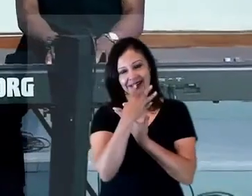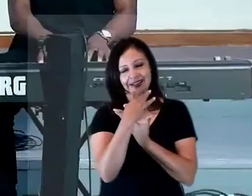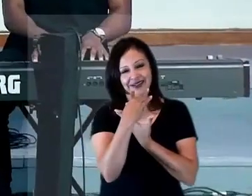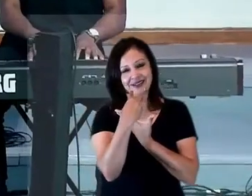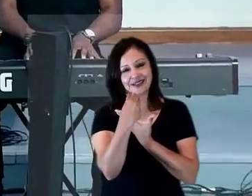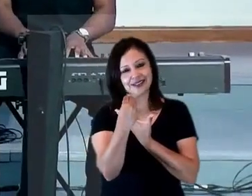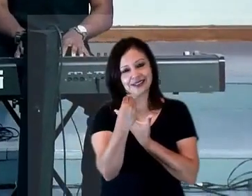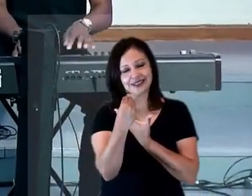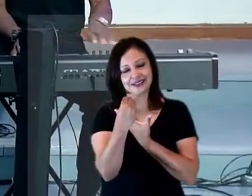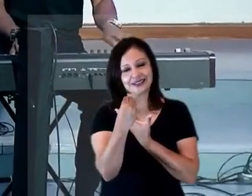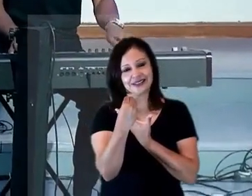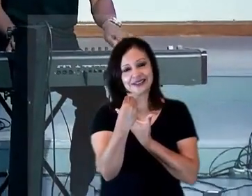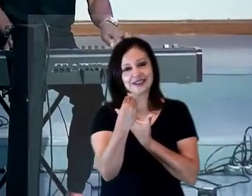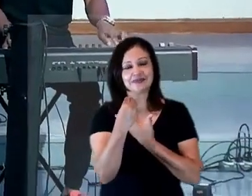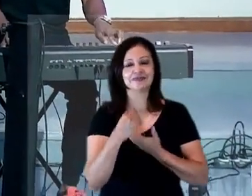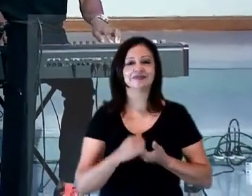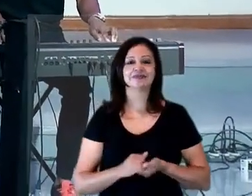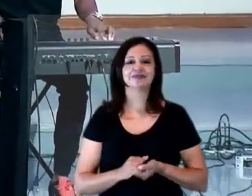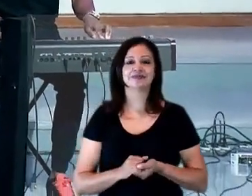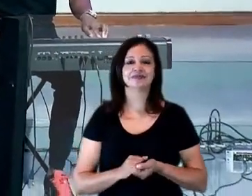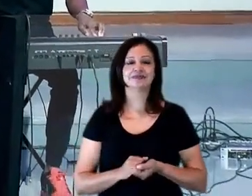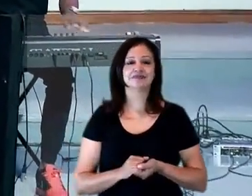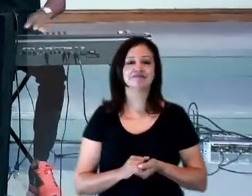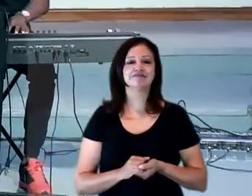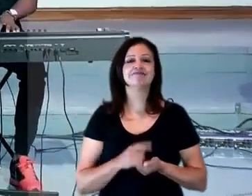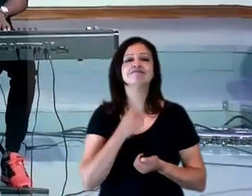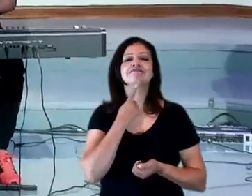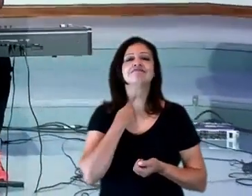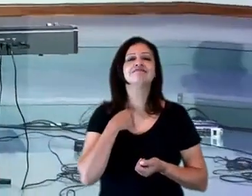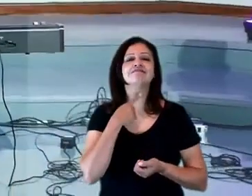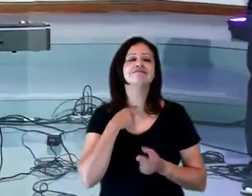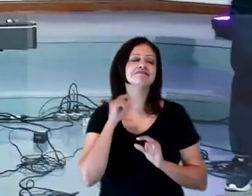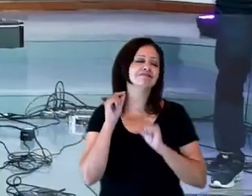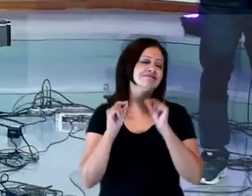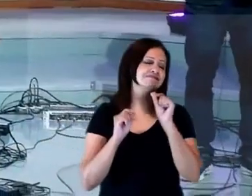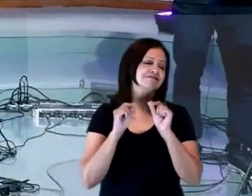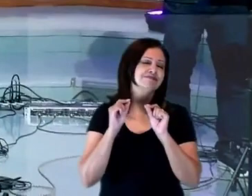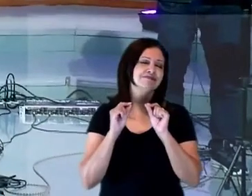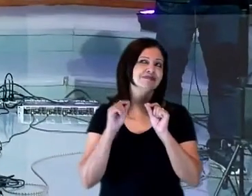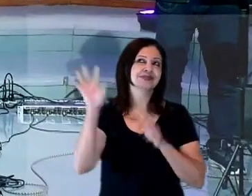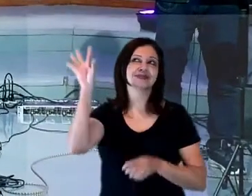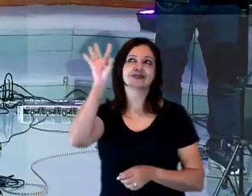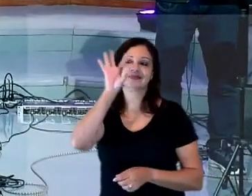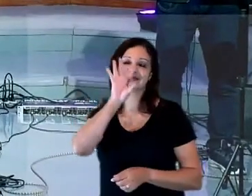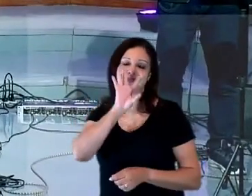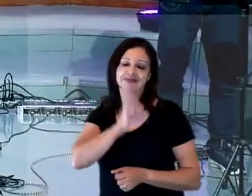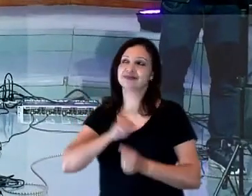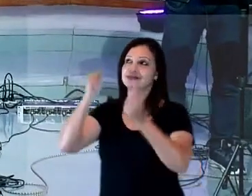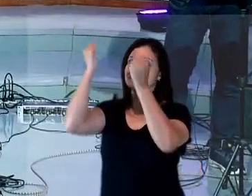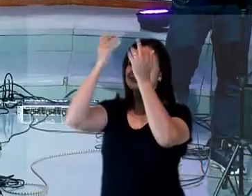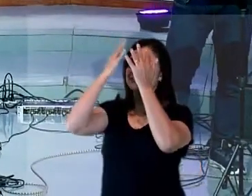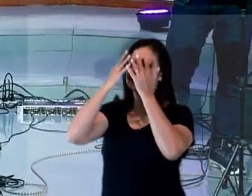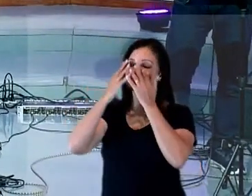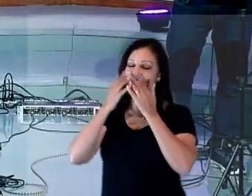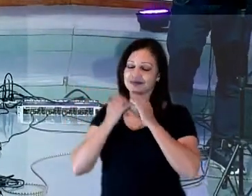juntamente com Eliezer e com o Daf, na expectativa dessa mensagem do amor de Deus sobre a sua vida.